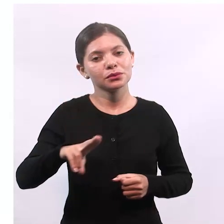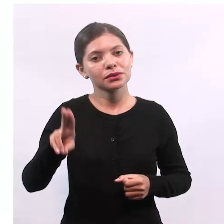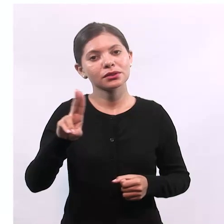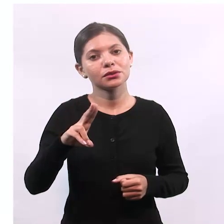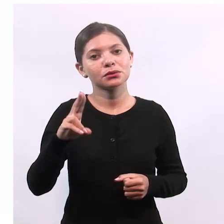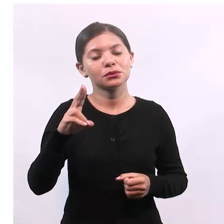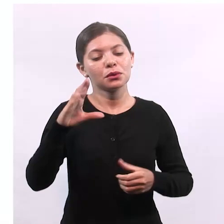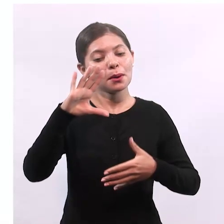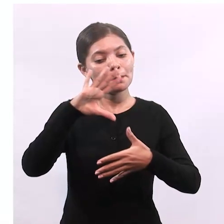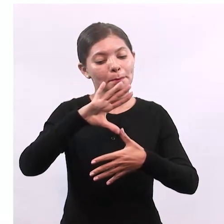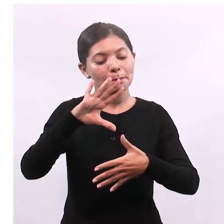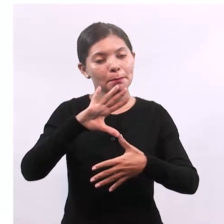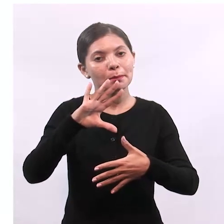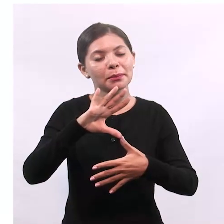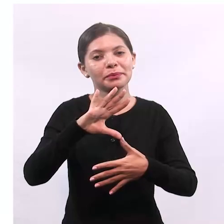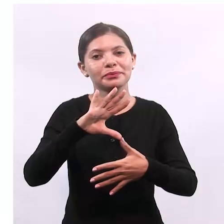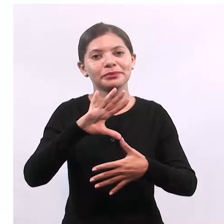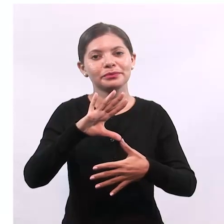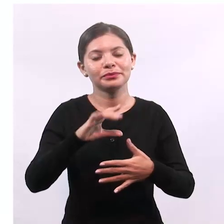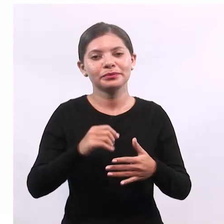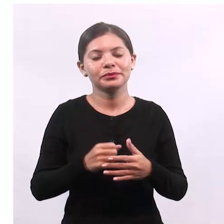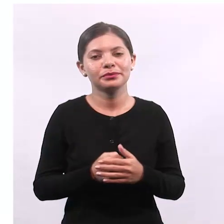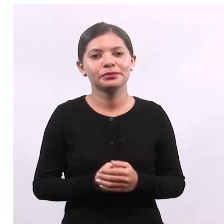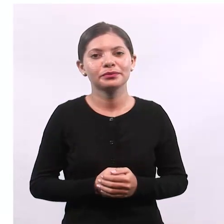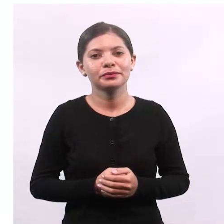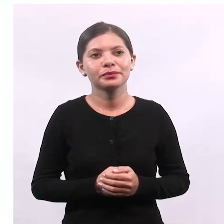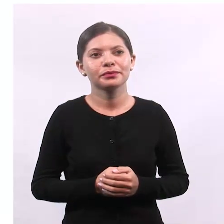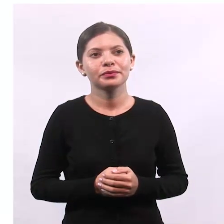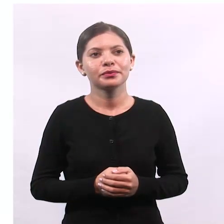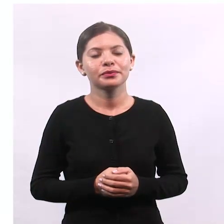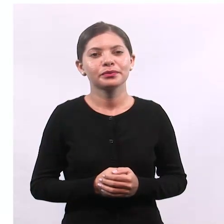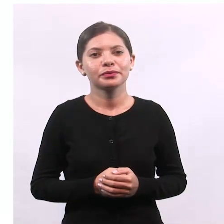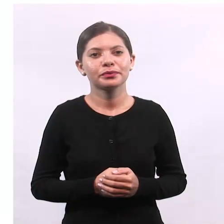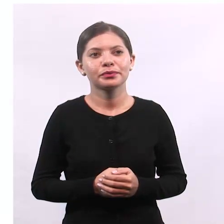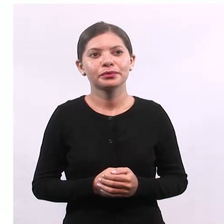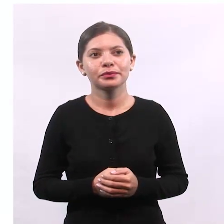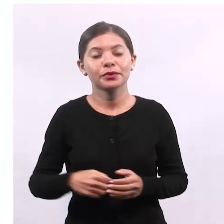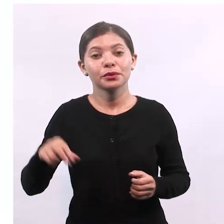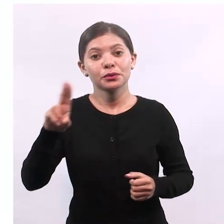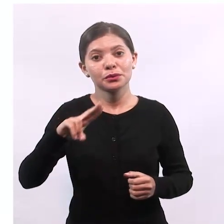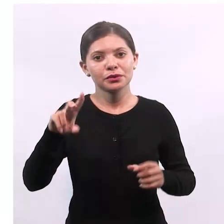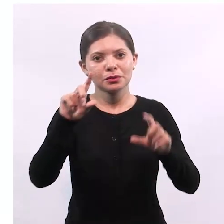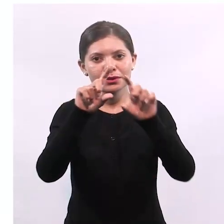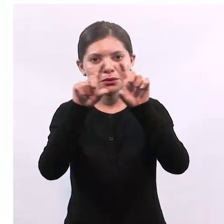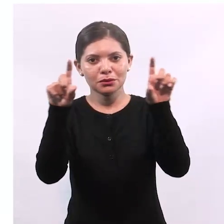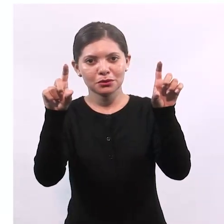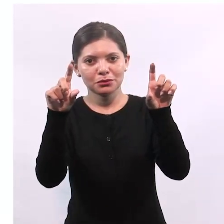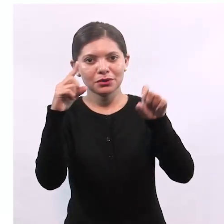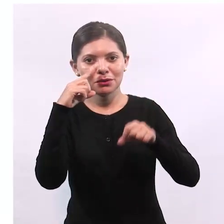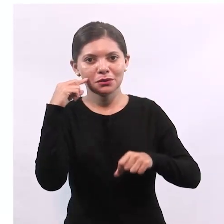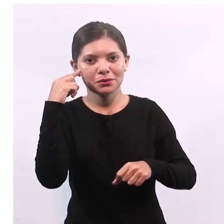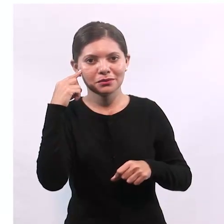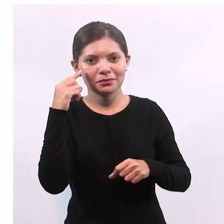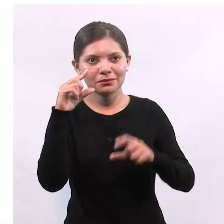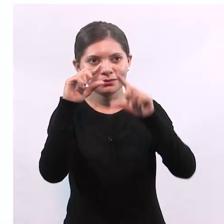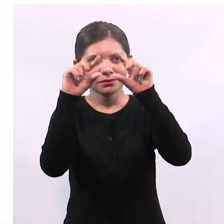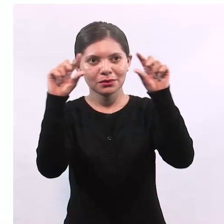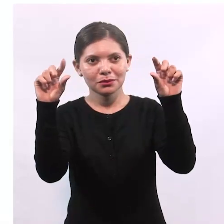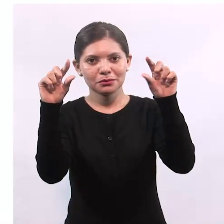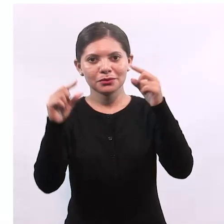utilizando imagens ou mapas para representar as informações quando fazemos o uso de mapas a gente chama de